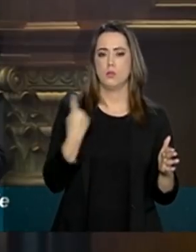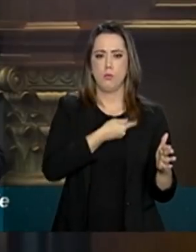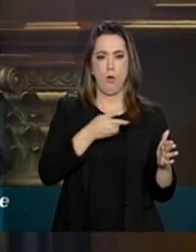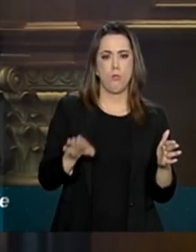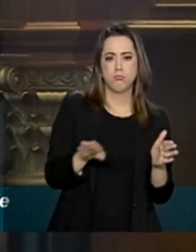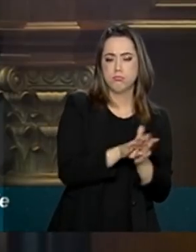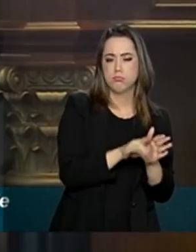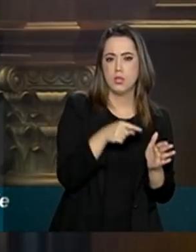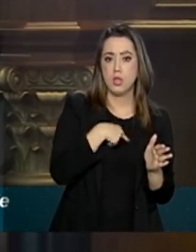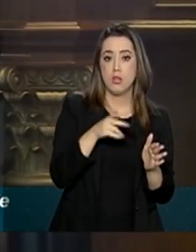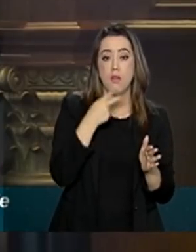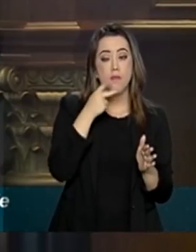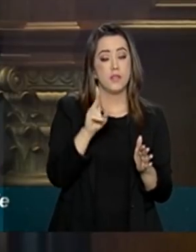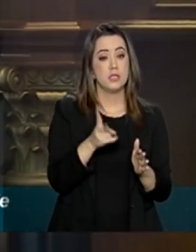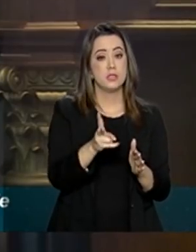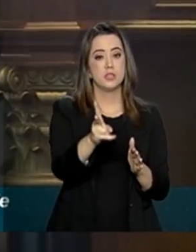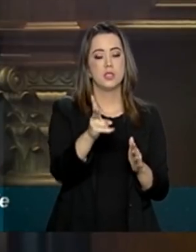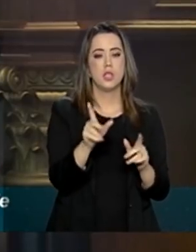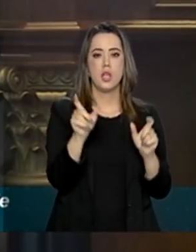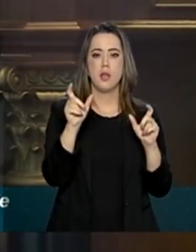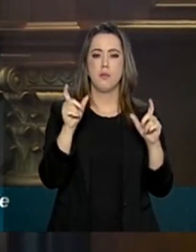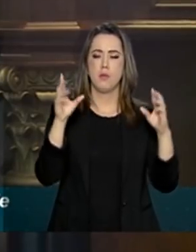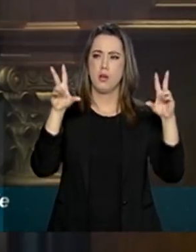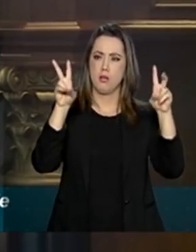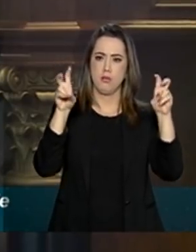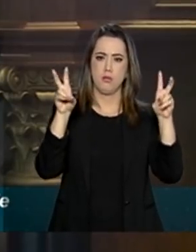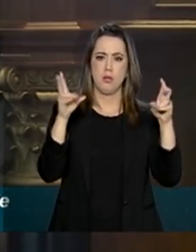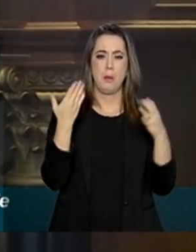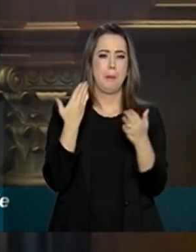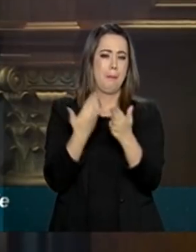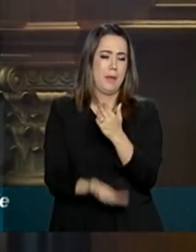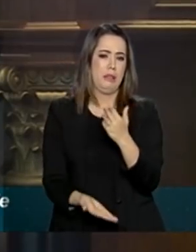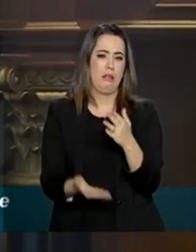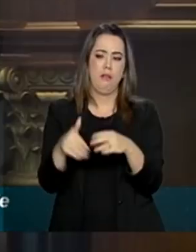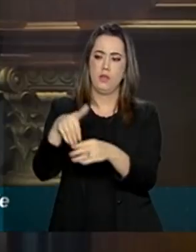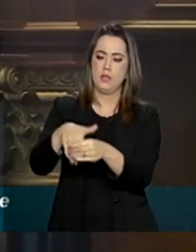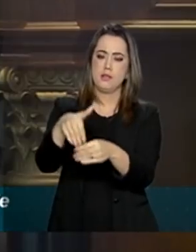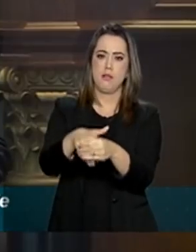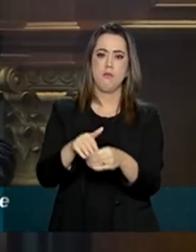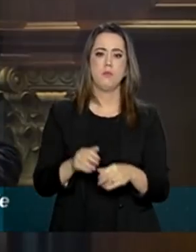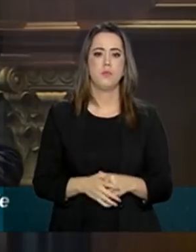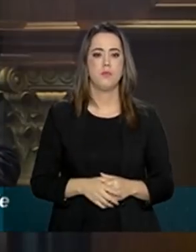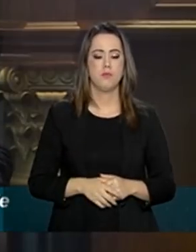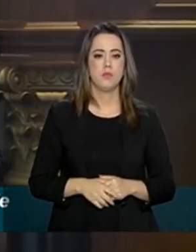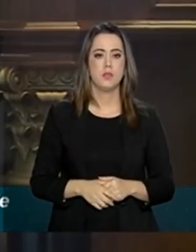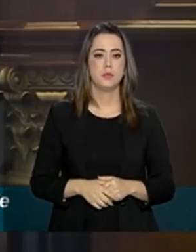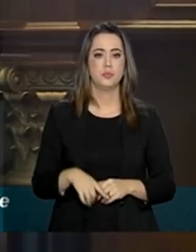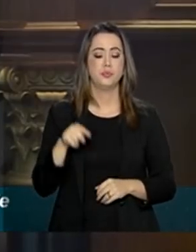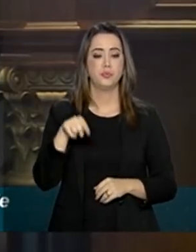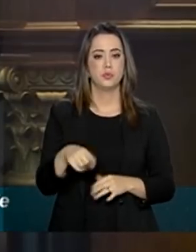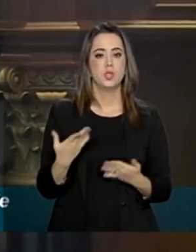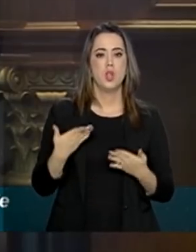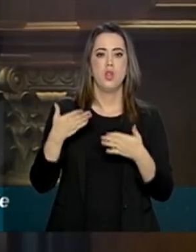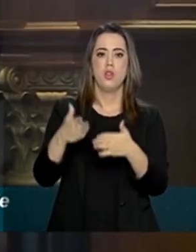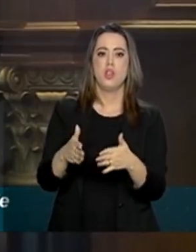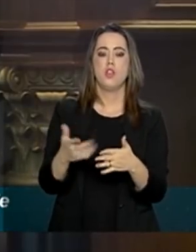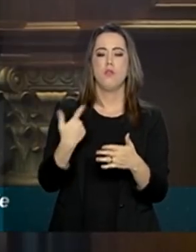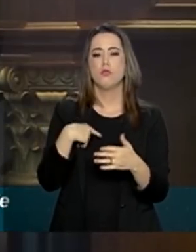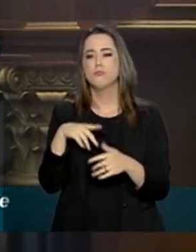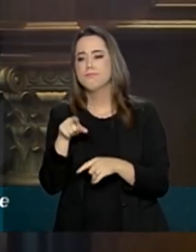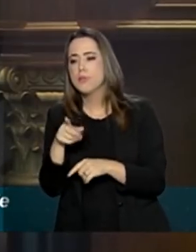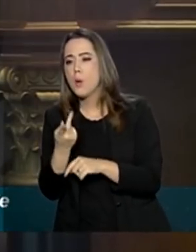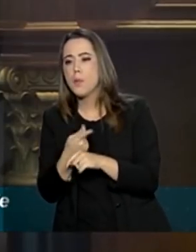eu usei uma máxima que, segundo a imprensa local, era para perder as eleições. Eu fui naquela caixinha de